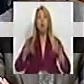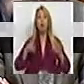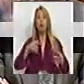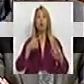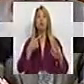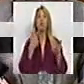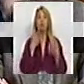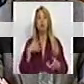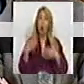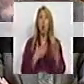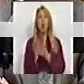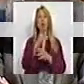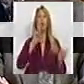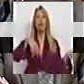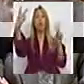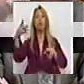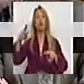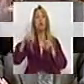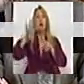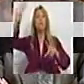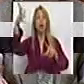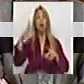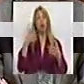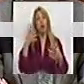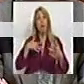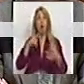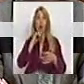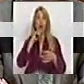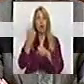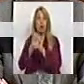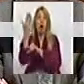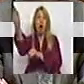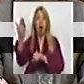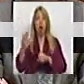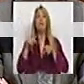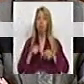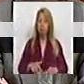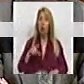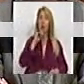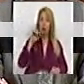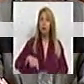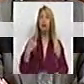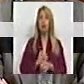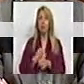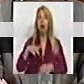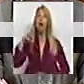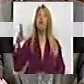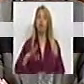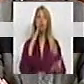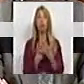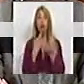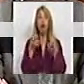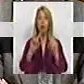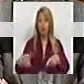obter oportunidades de trabalho e vão encontrar oportunidades de trabalho em Portugal? Como é que quem está desencorajado vai voltar a ter motivação